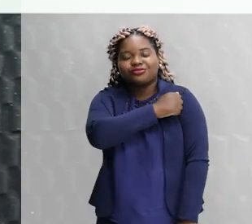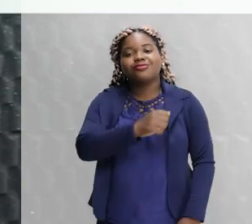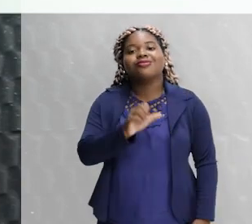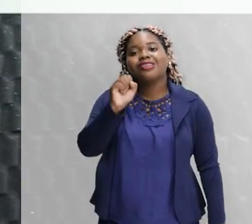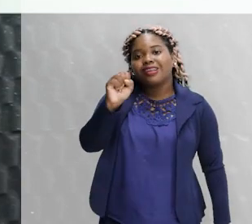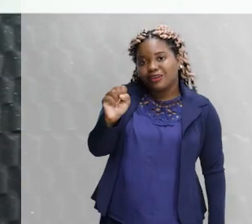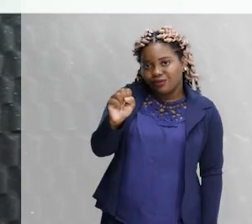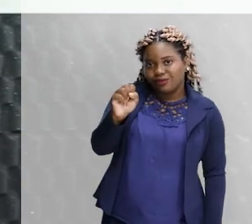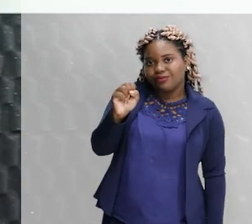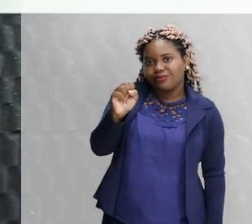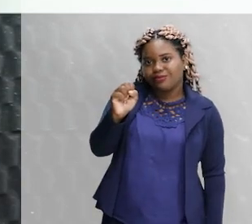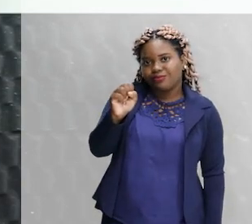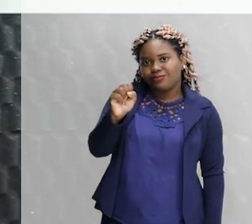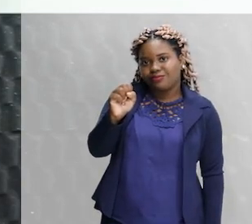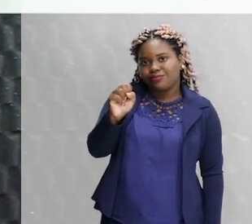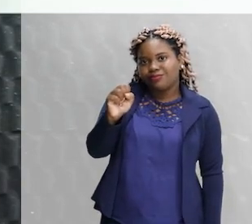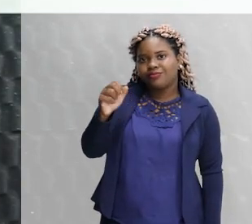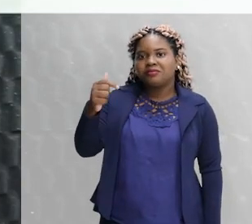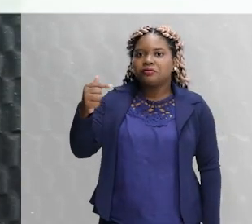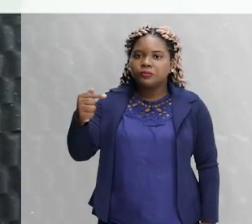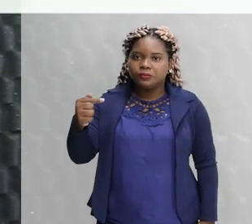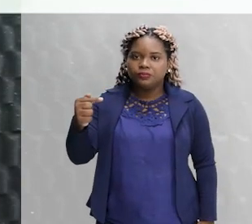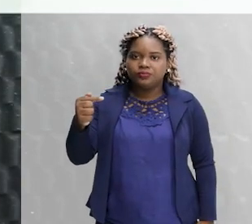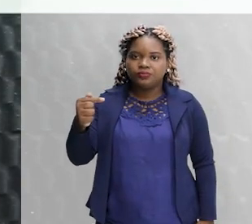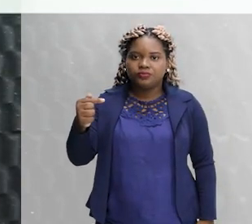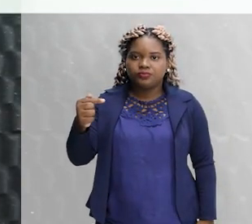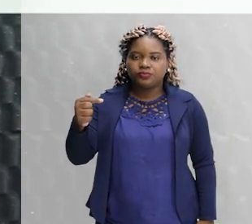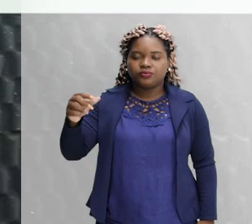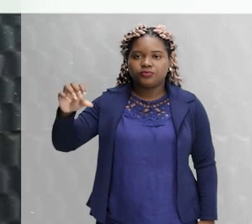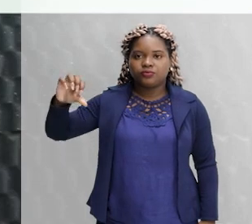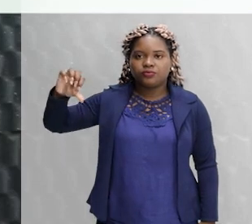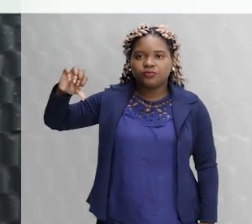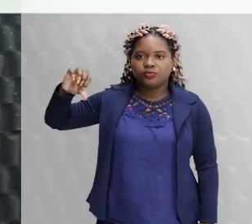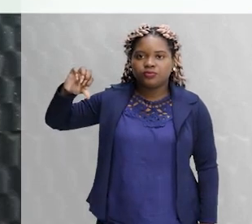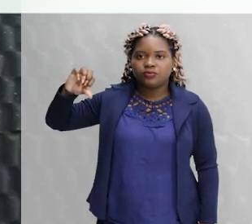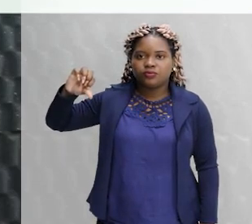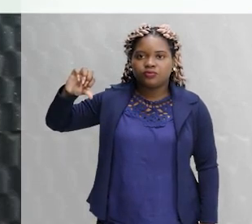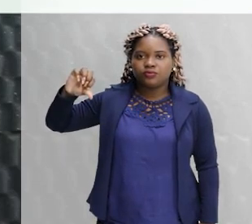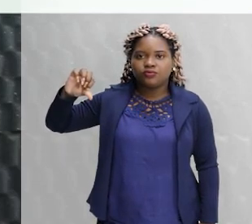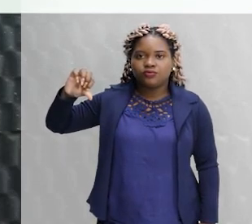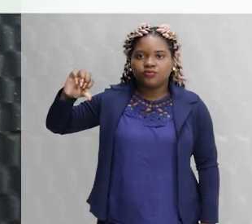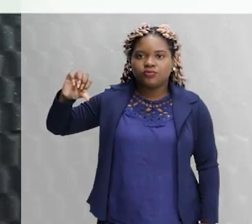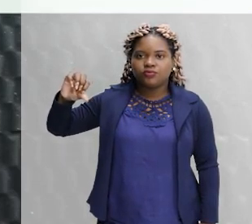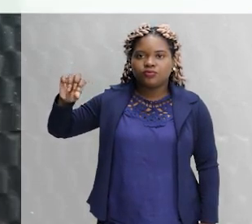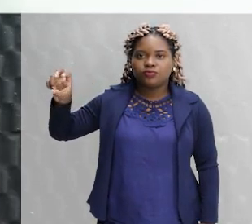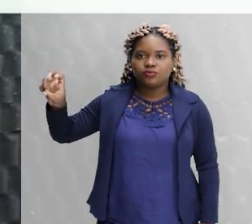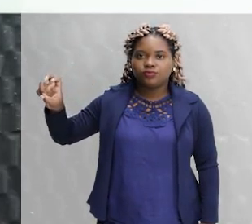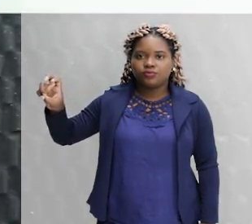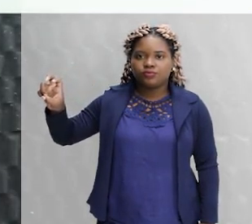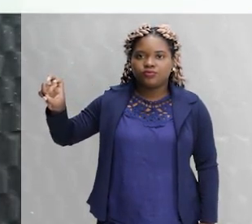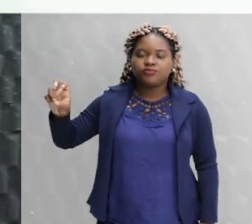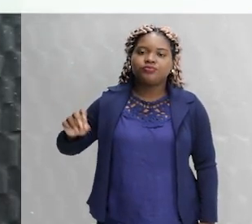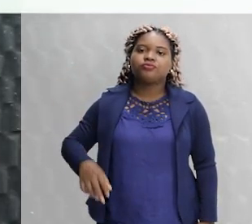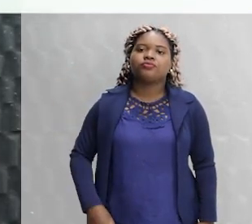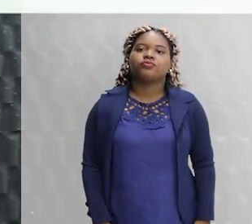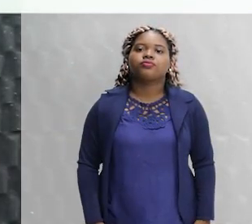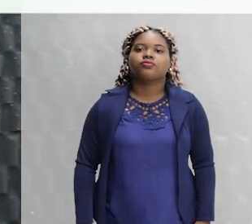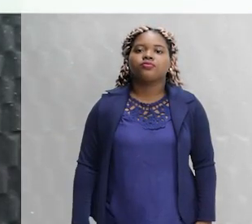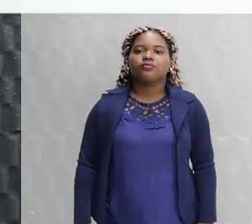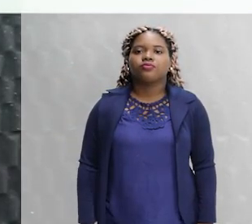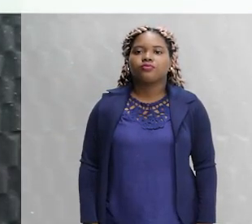tirou 8, tirou 7, tirou 9 e tirou 5.